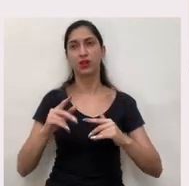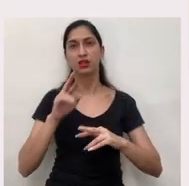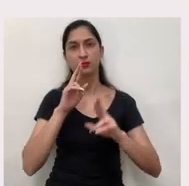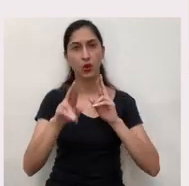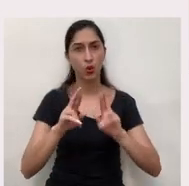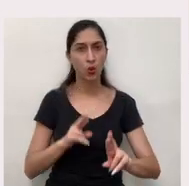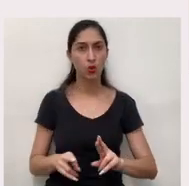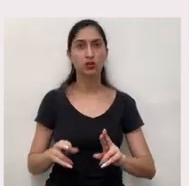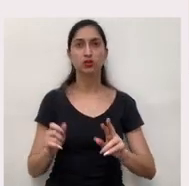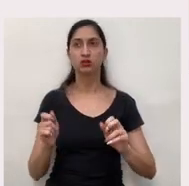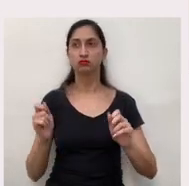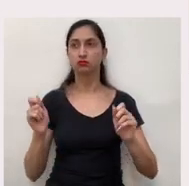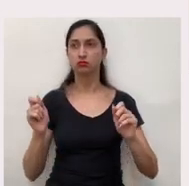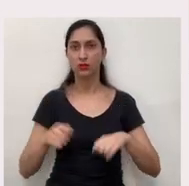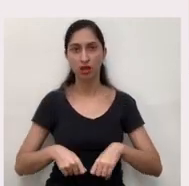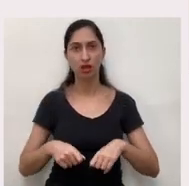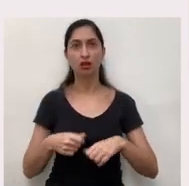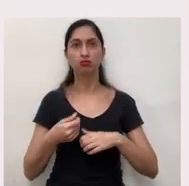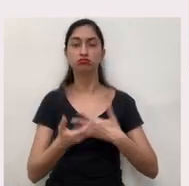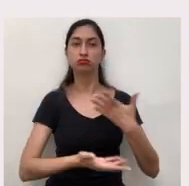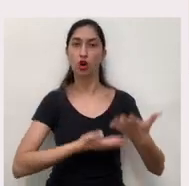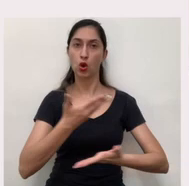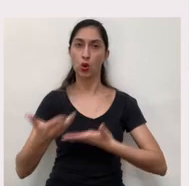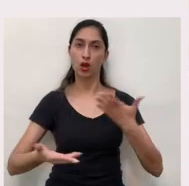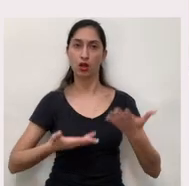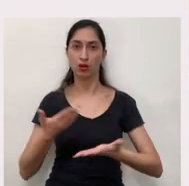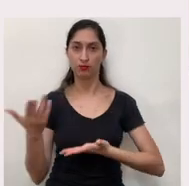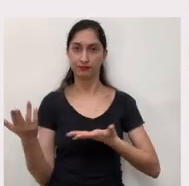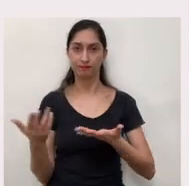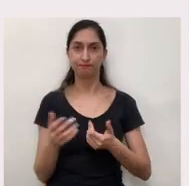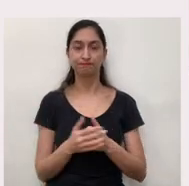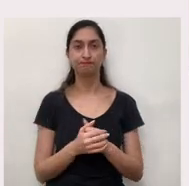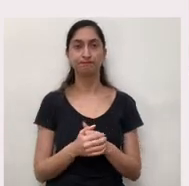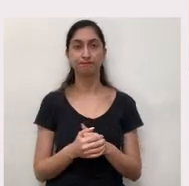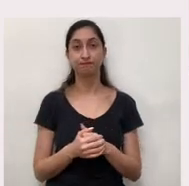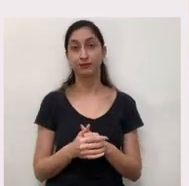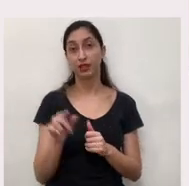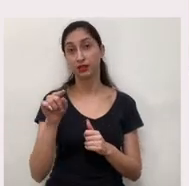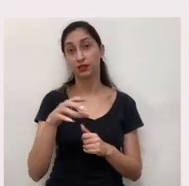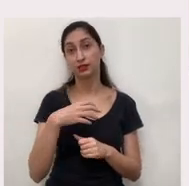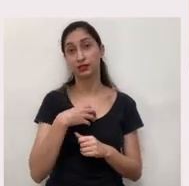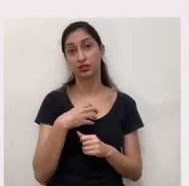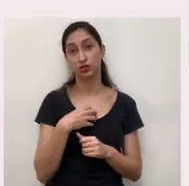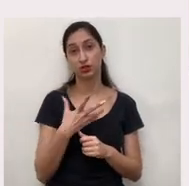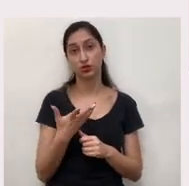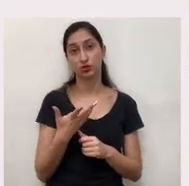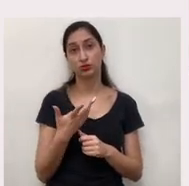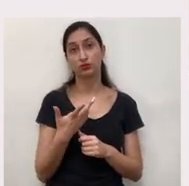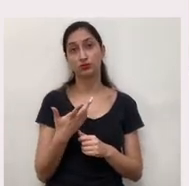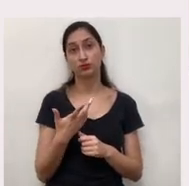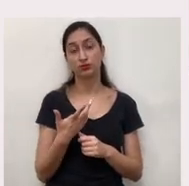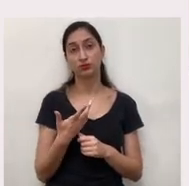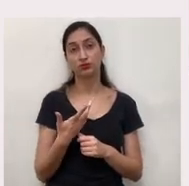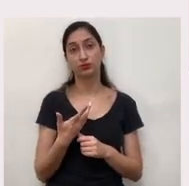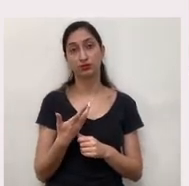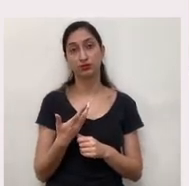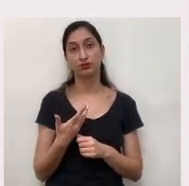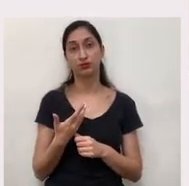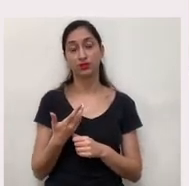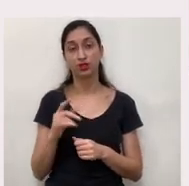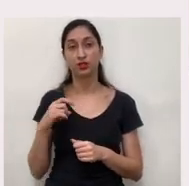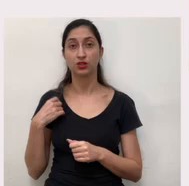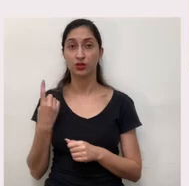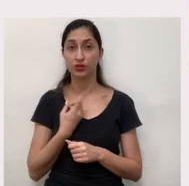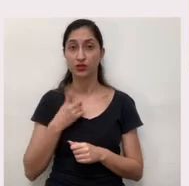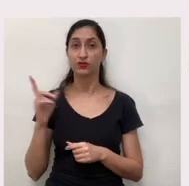respostas, de intertextualidade, né? E aí é nesse sentido que o Ricoeur vem falar de